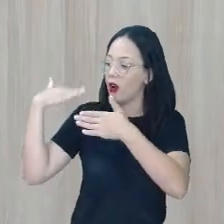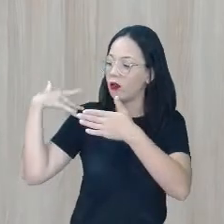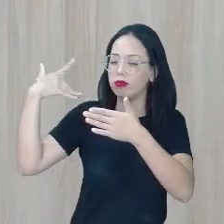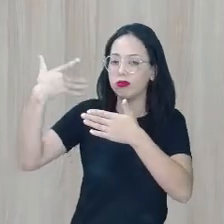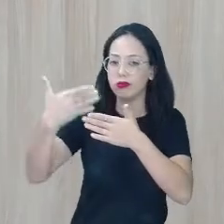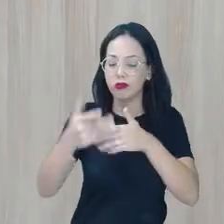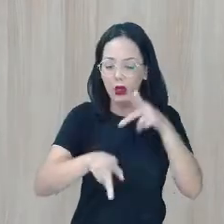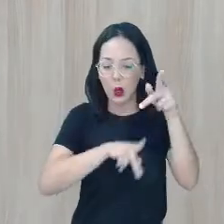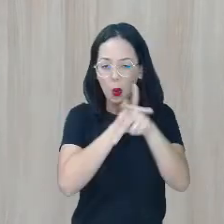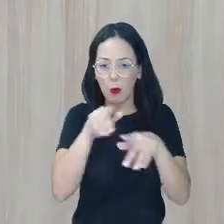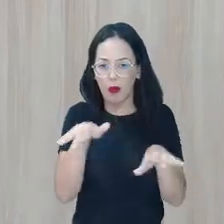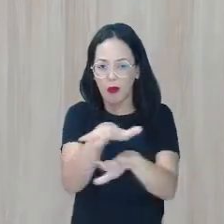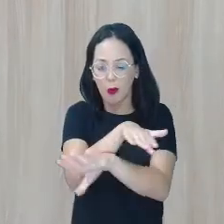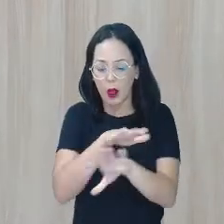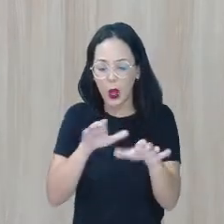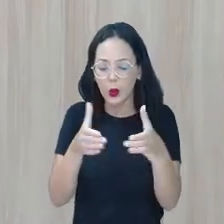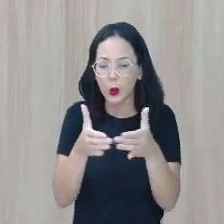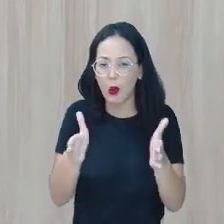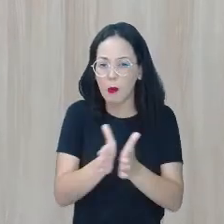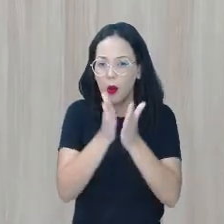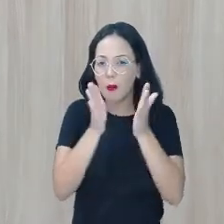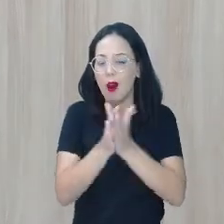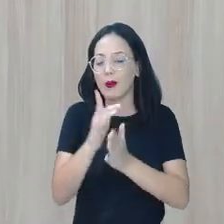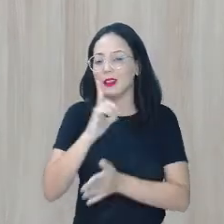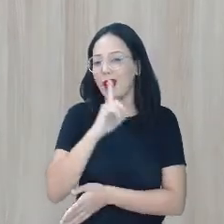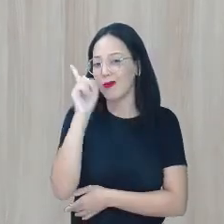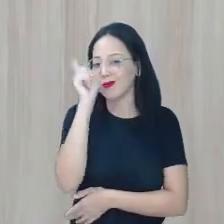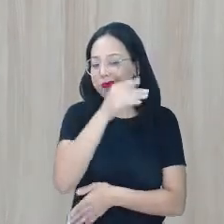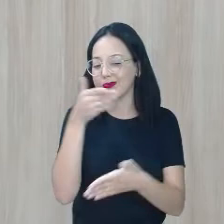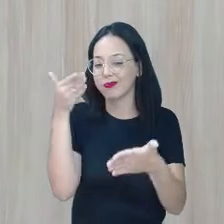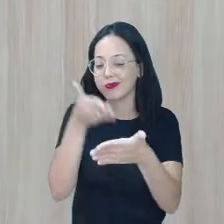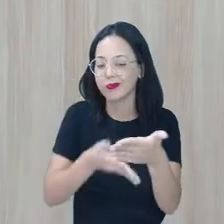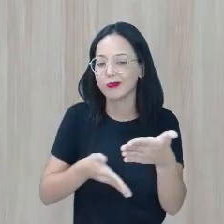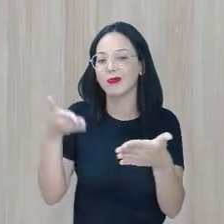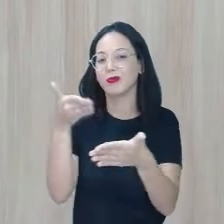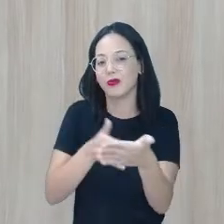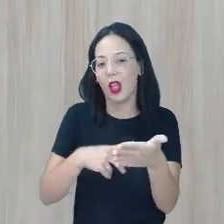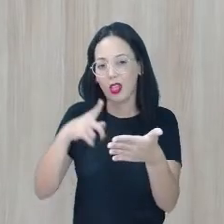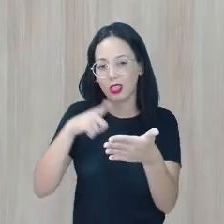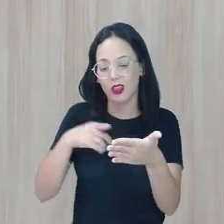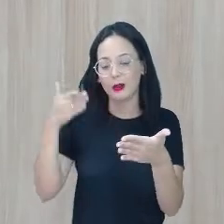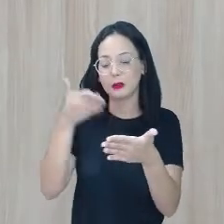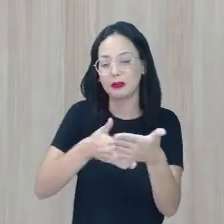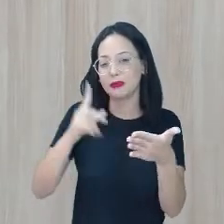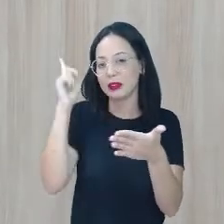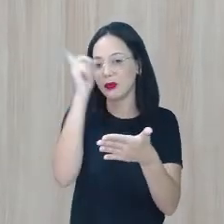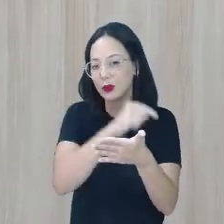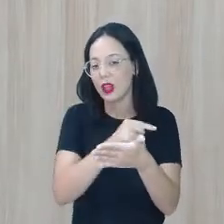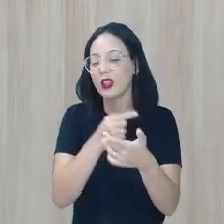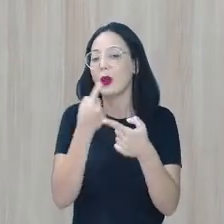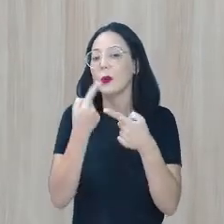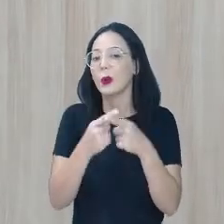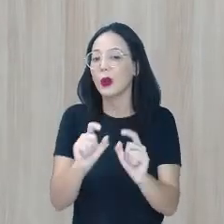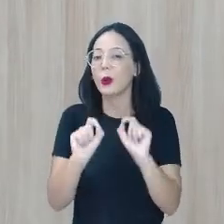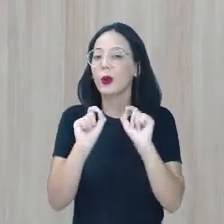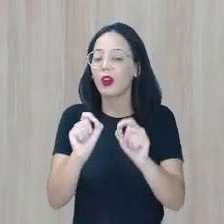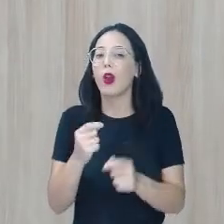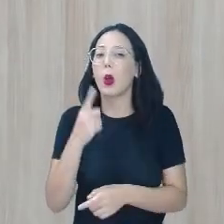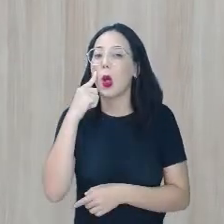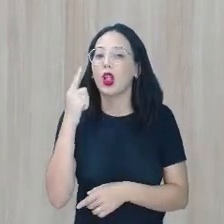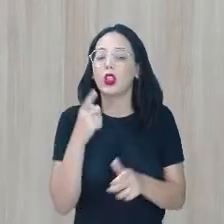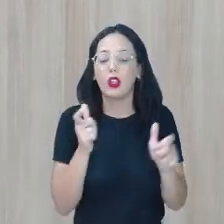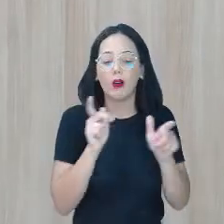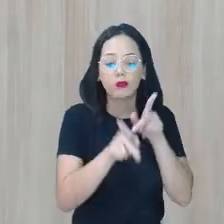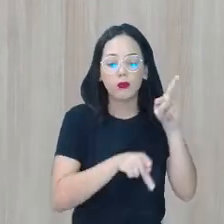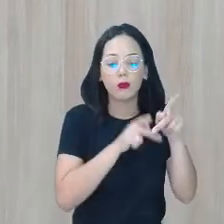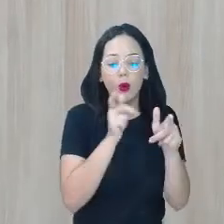mais populares, elas tinham dificuldades, né? Então elas enfrentavam dificuldades porque existia, né, uma